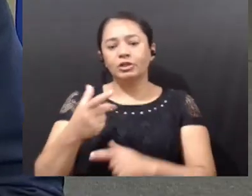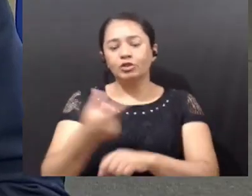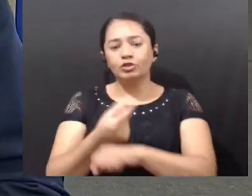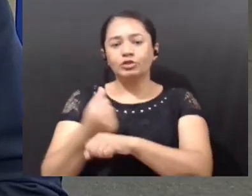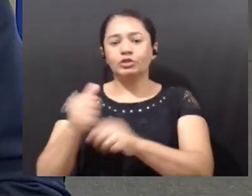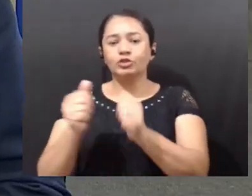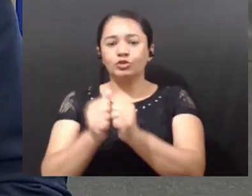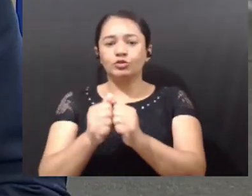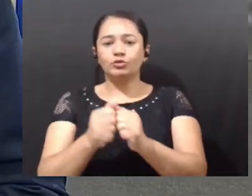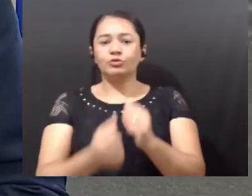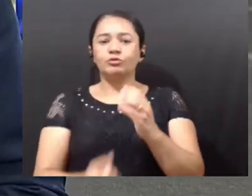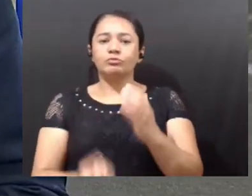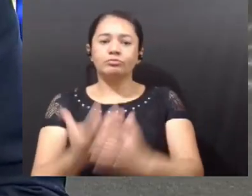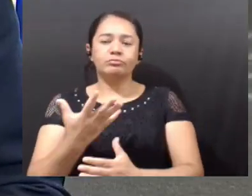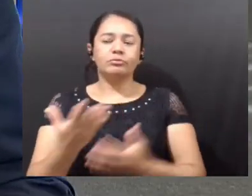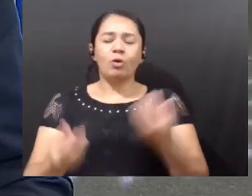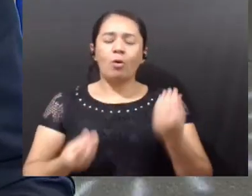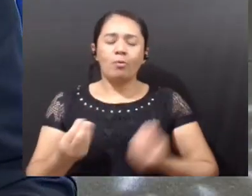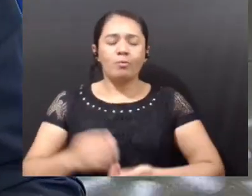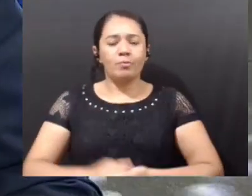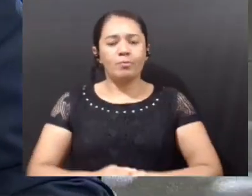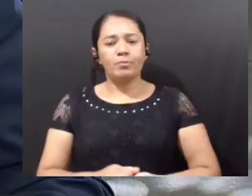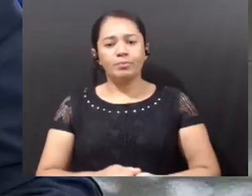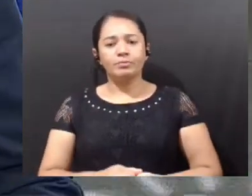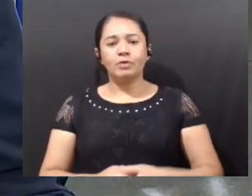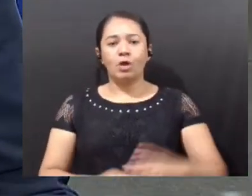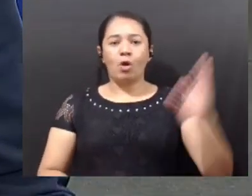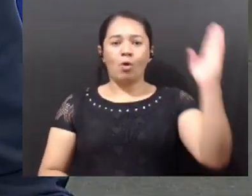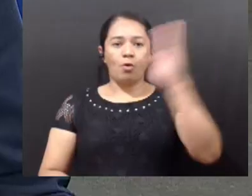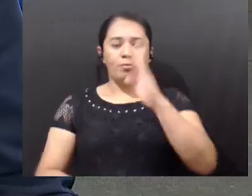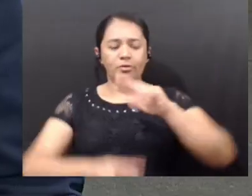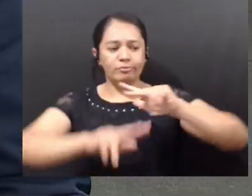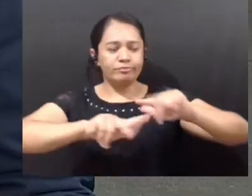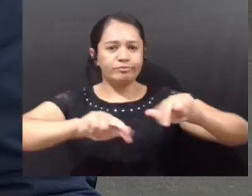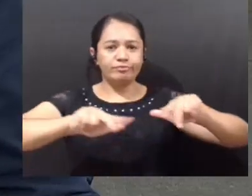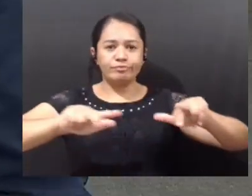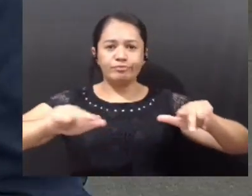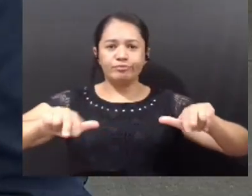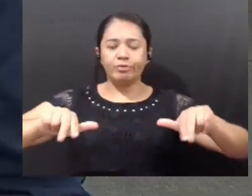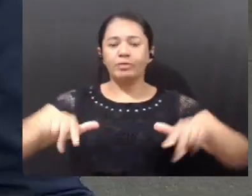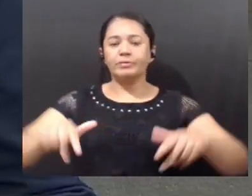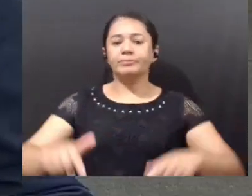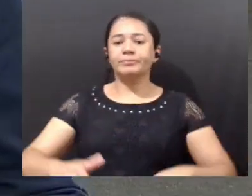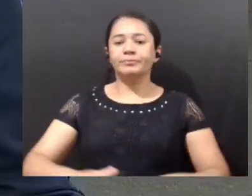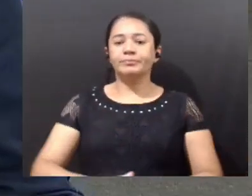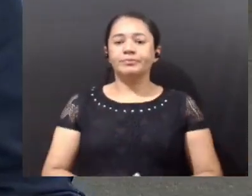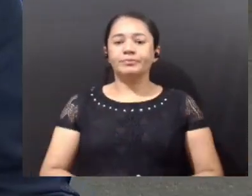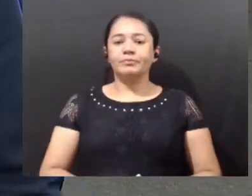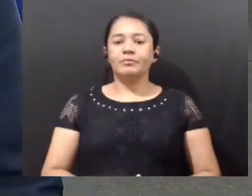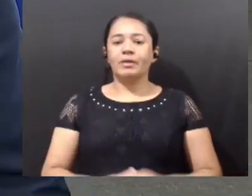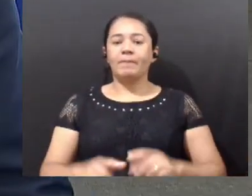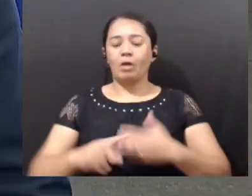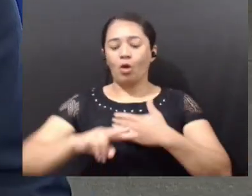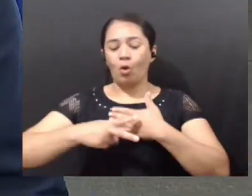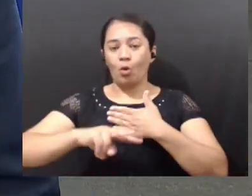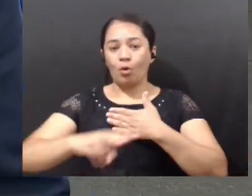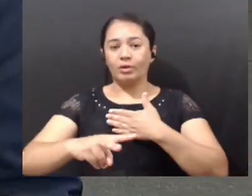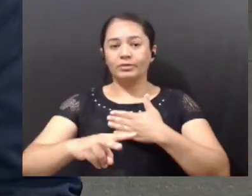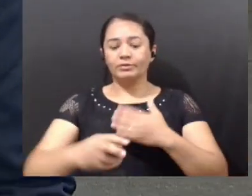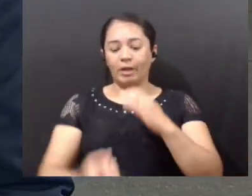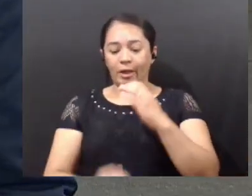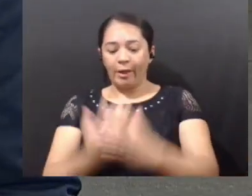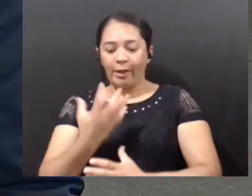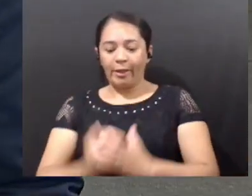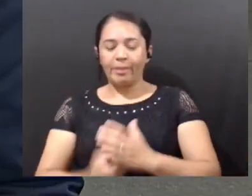criativa? Olha, o Brasil é muito diverso, muito plural e, consequentemente, muito criativo, né?